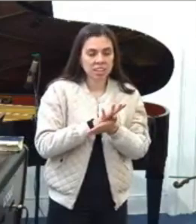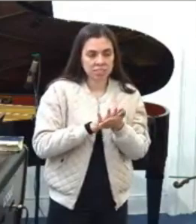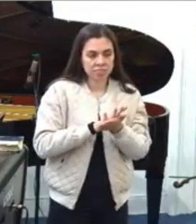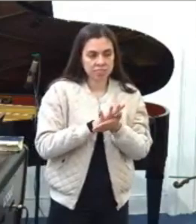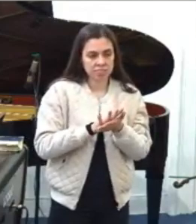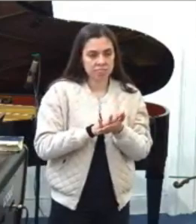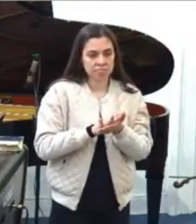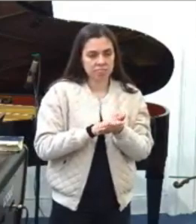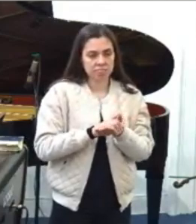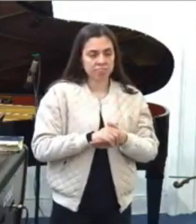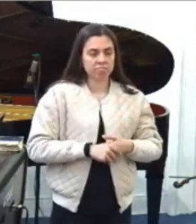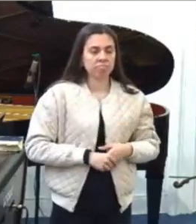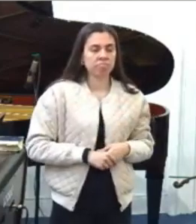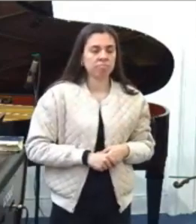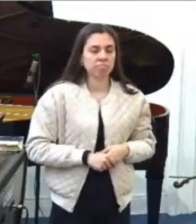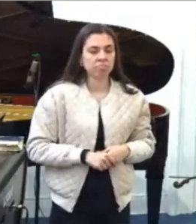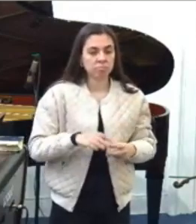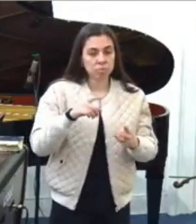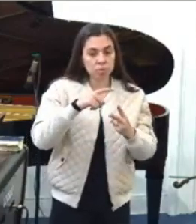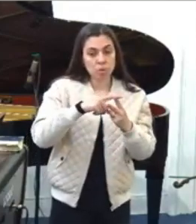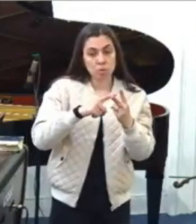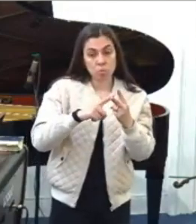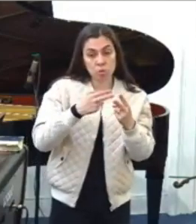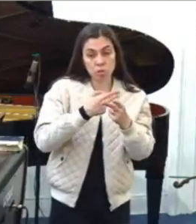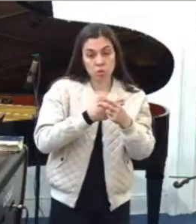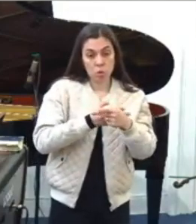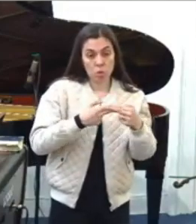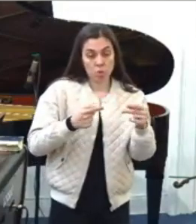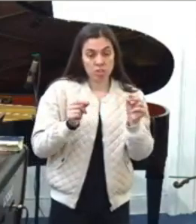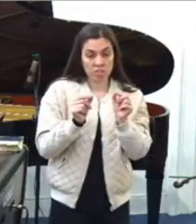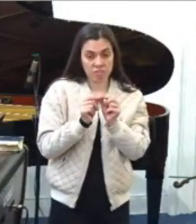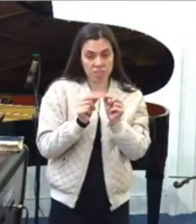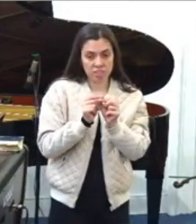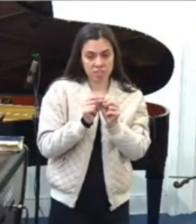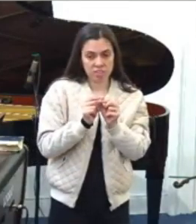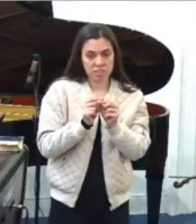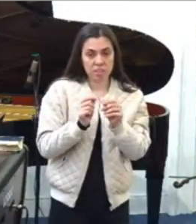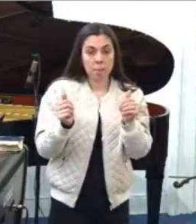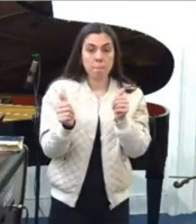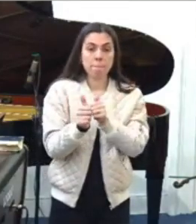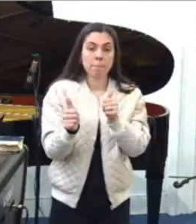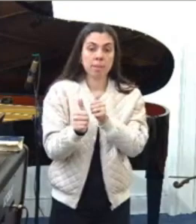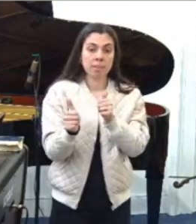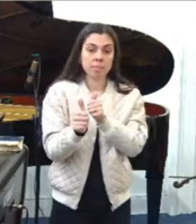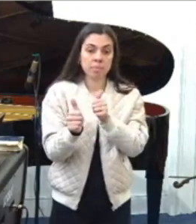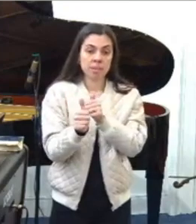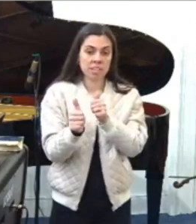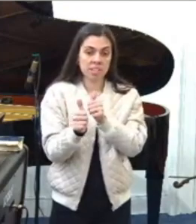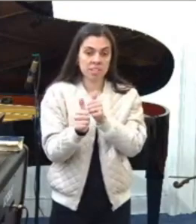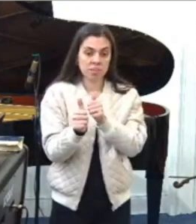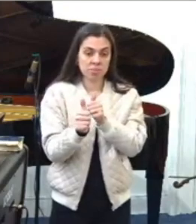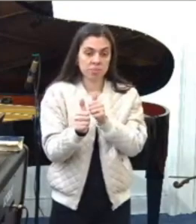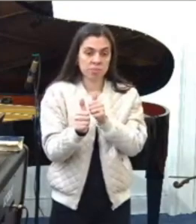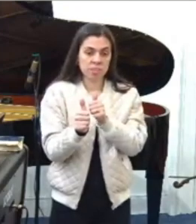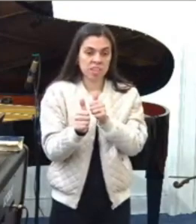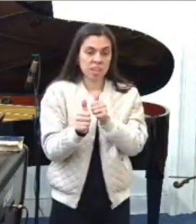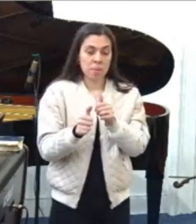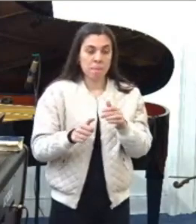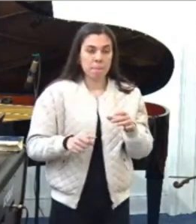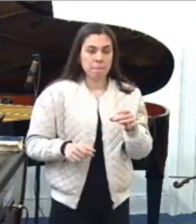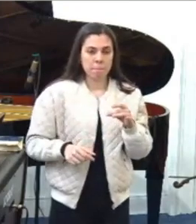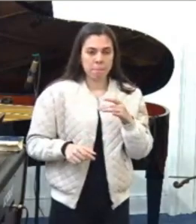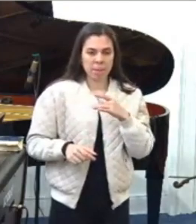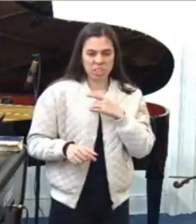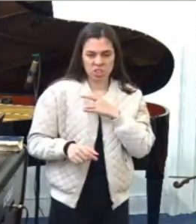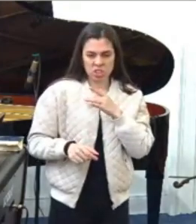o povo de Deus com duas armas principalmente: perseguição e engano.